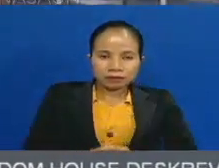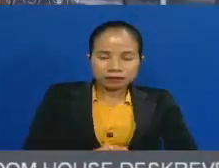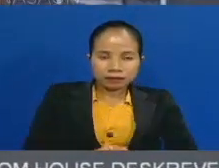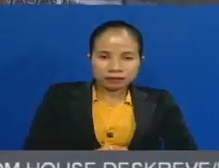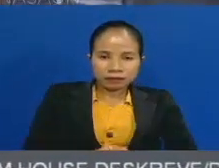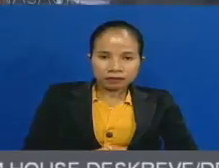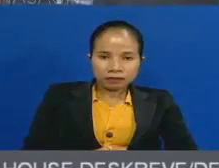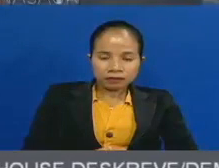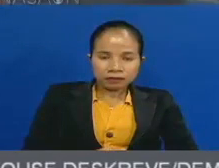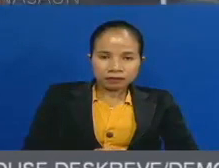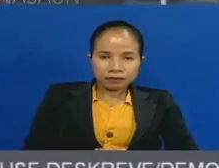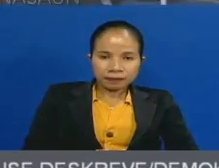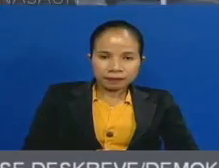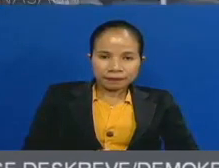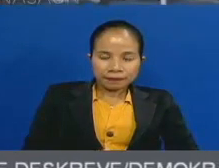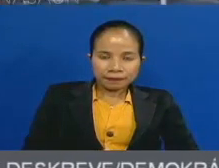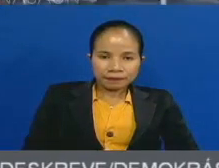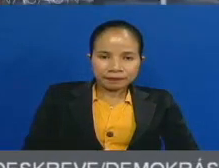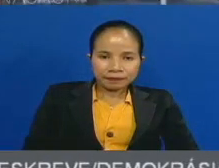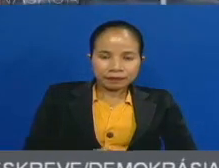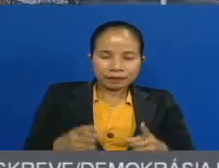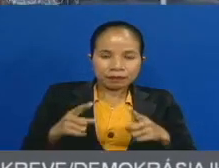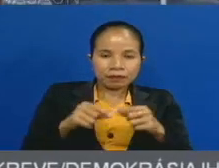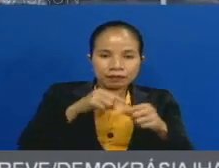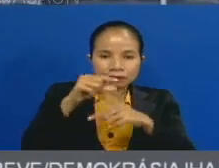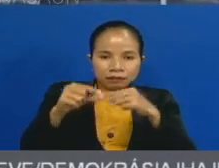Mos estadista. Bazera sanfo.